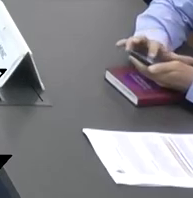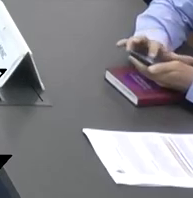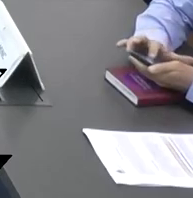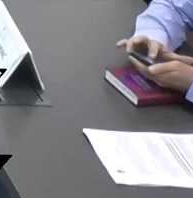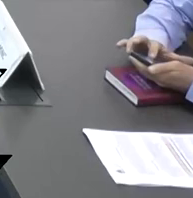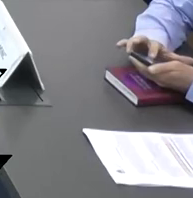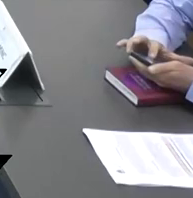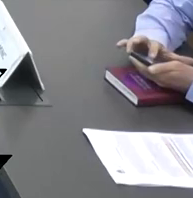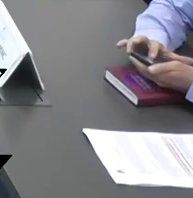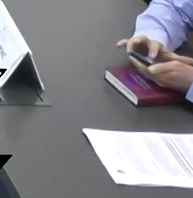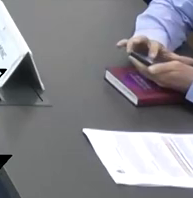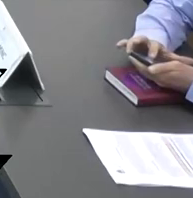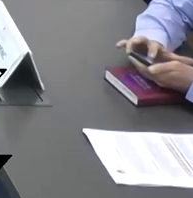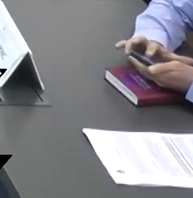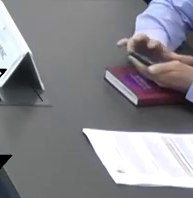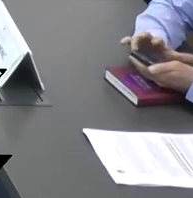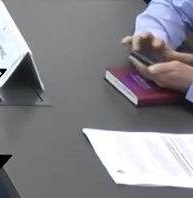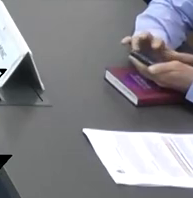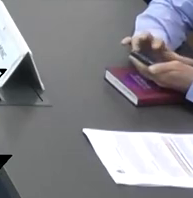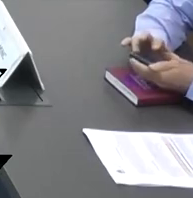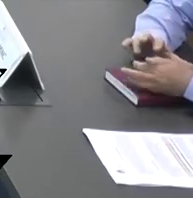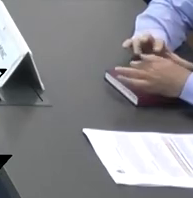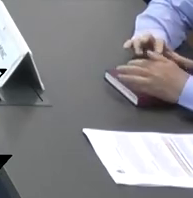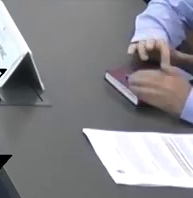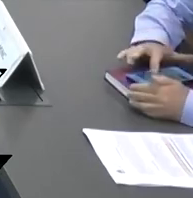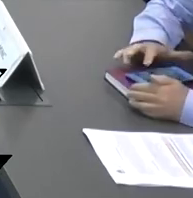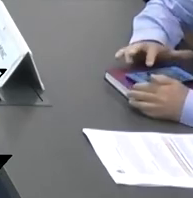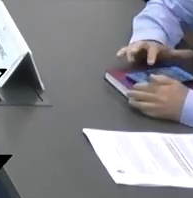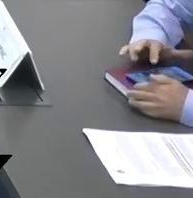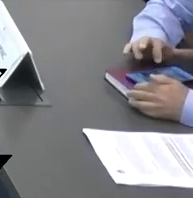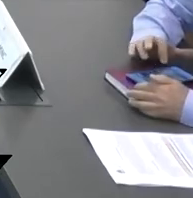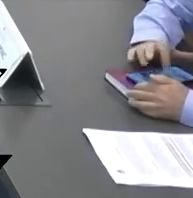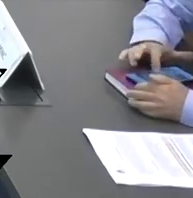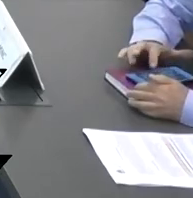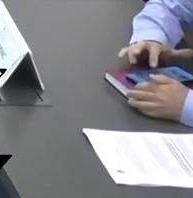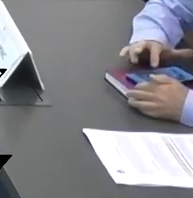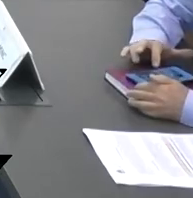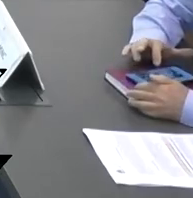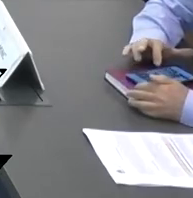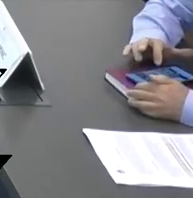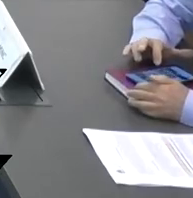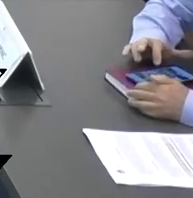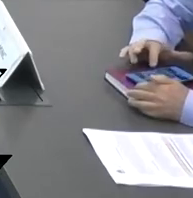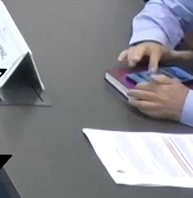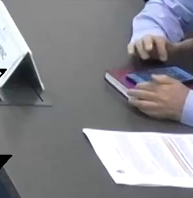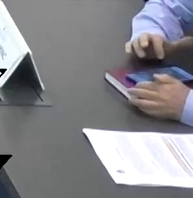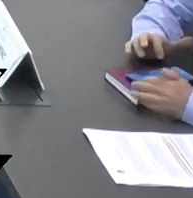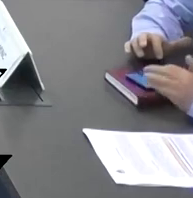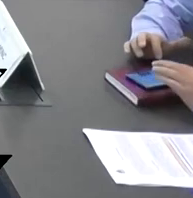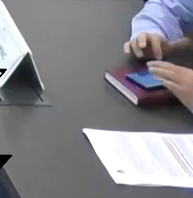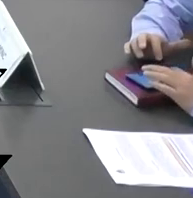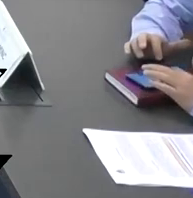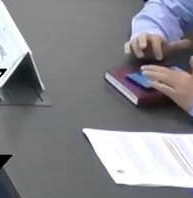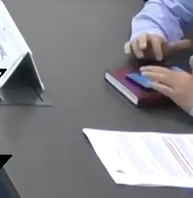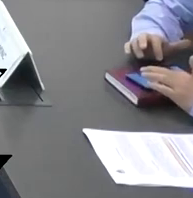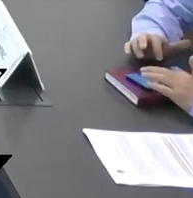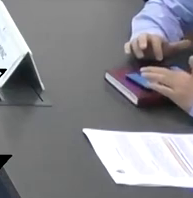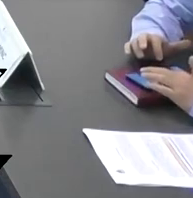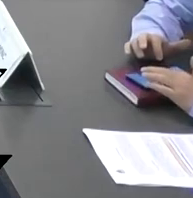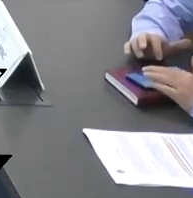Bom dia a todos havendo número legal sobre a proteção de Deus declara aberta de trabalhos cumprimentando